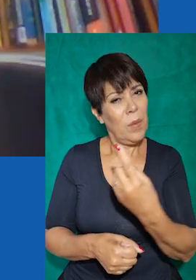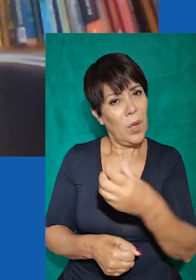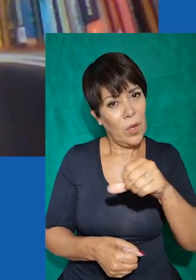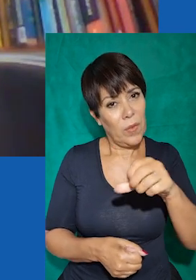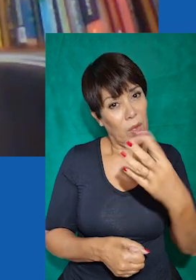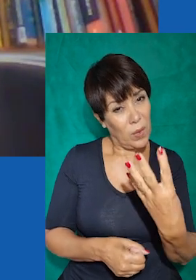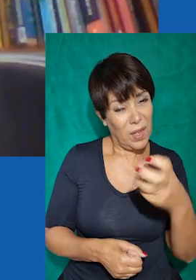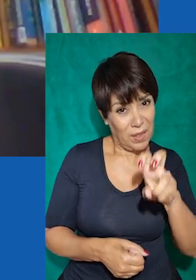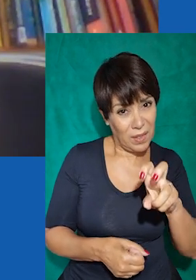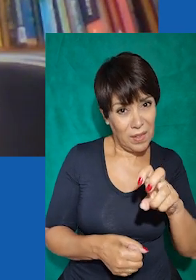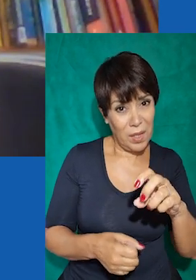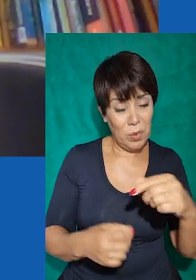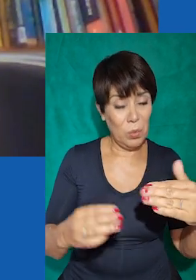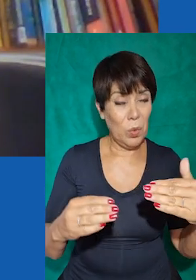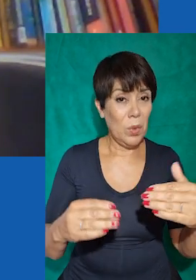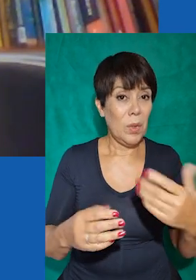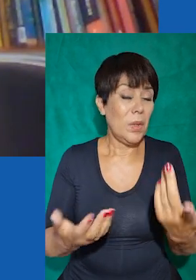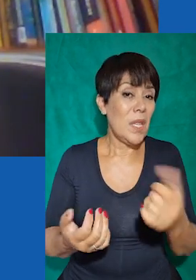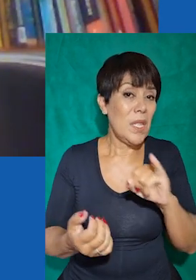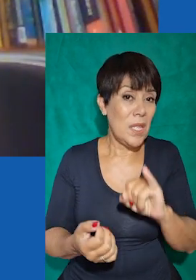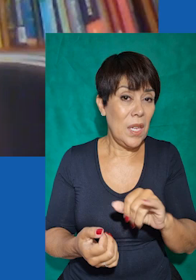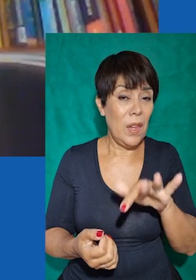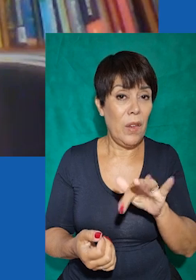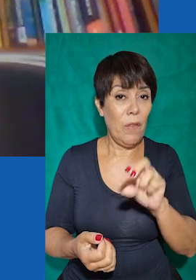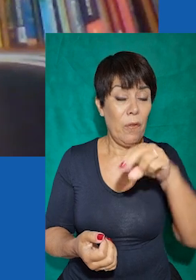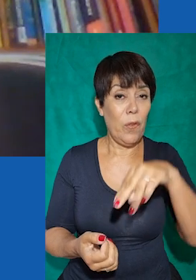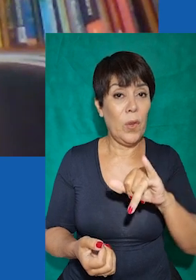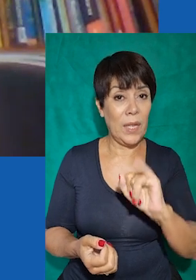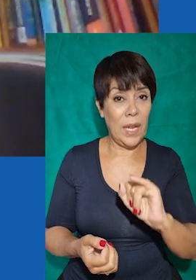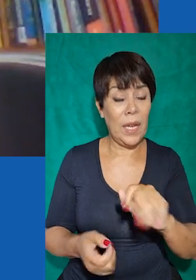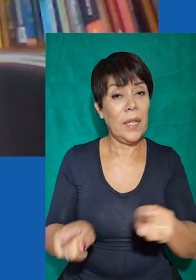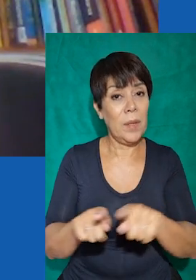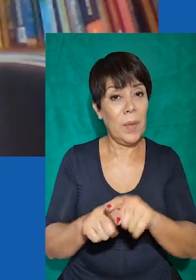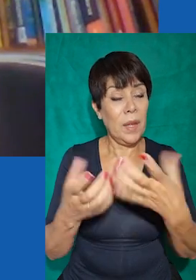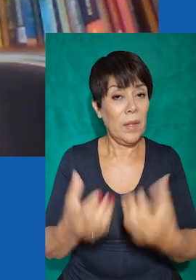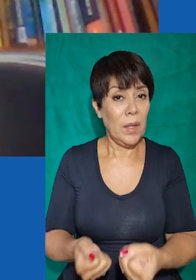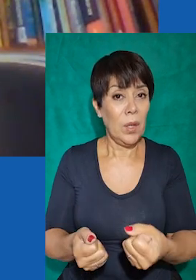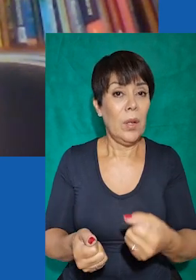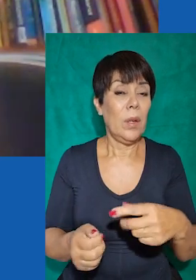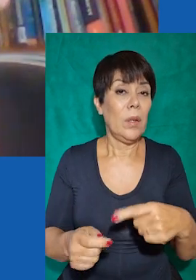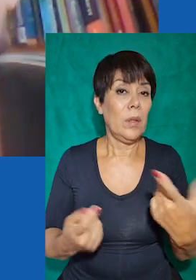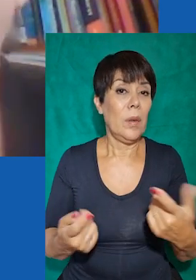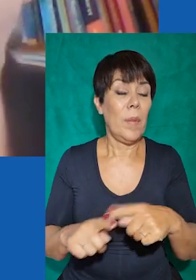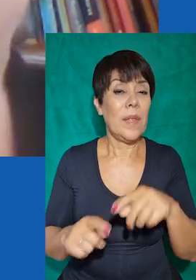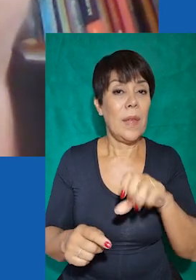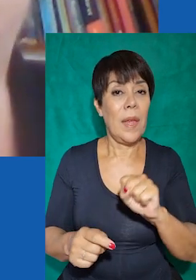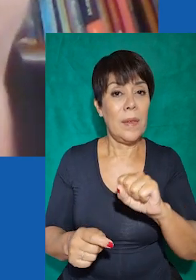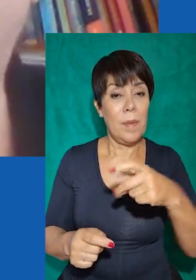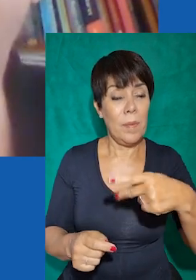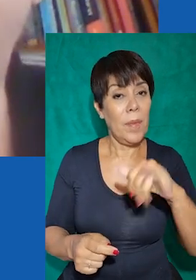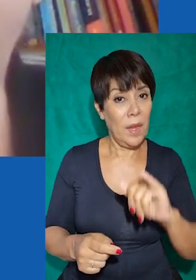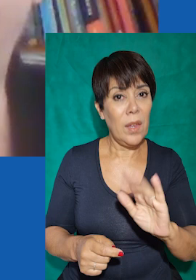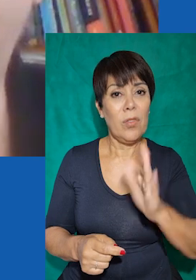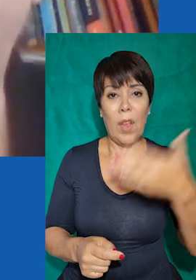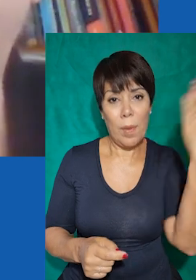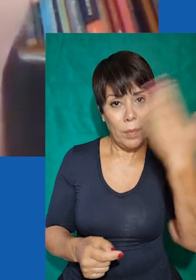1940, 45, com a conivência da FUNAI, em 40 era a SPI, com a conivência do SPI, muitas